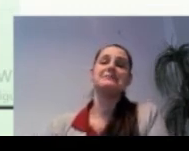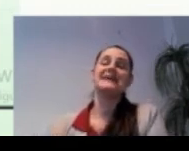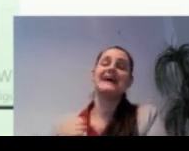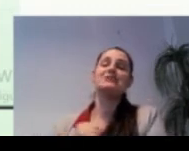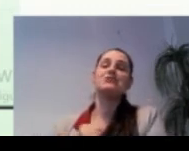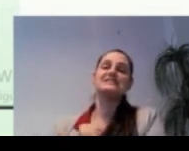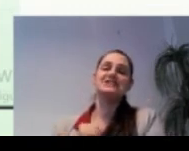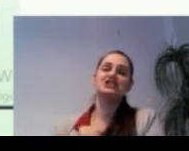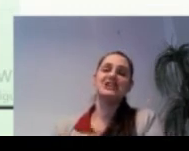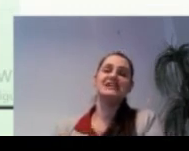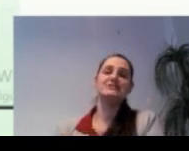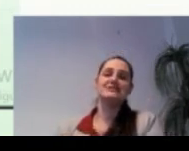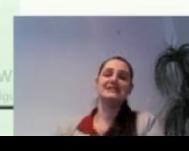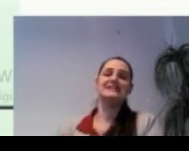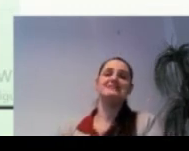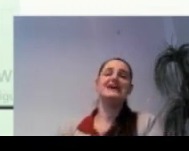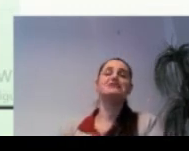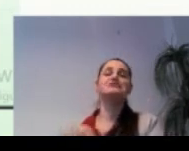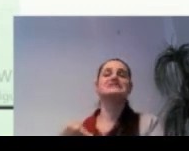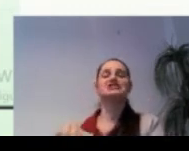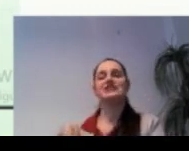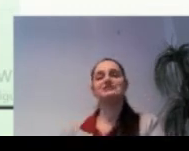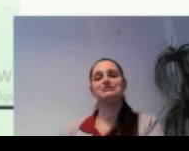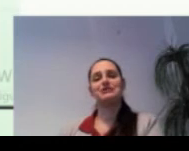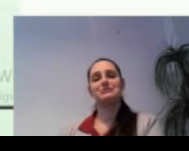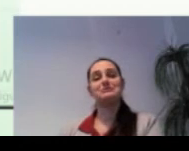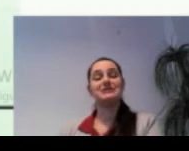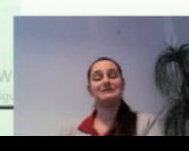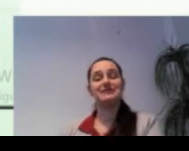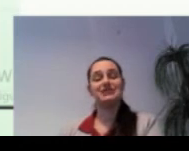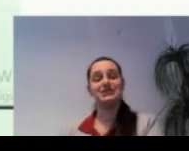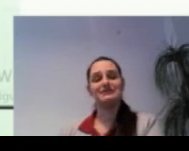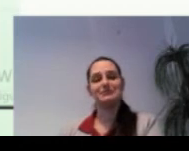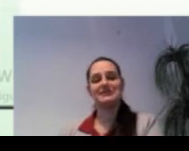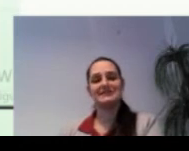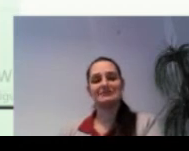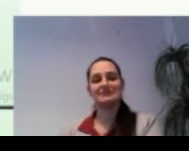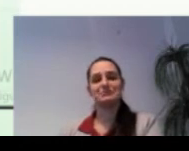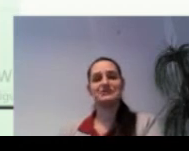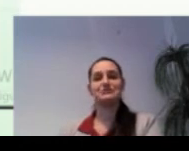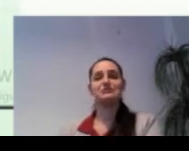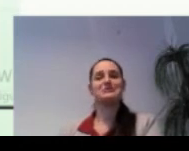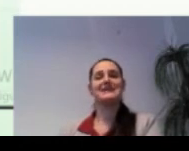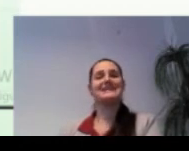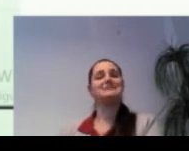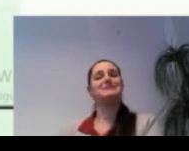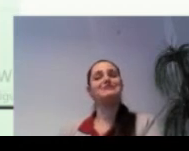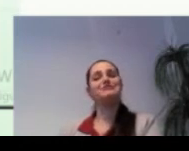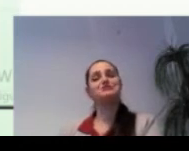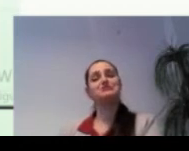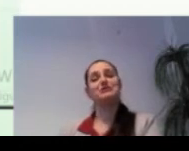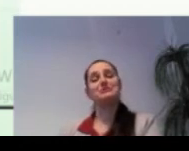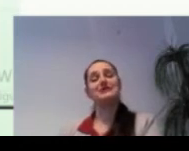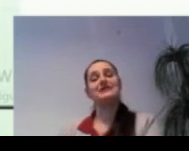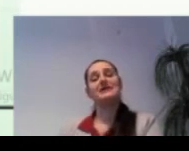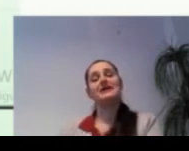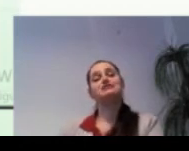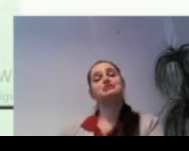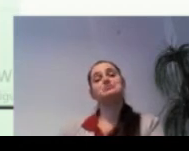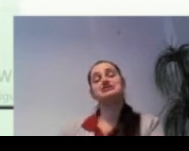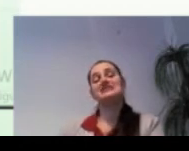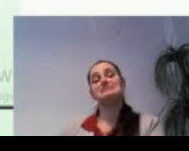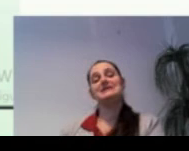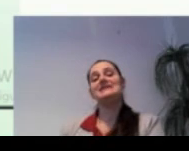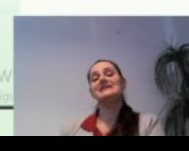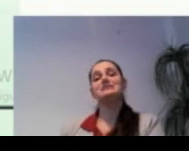consegue pegar o oxigênio, levar o oxigênio de forma efetiva para as células, por isso que o nome é anemia falciforme.